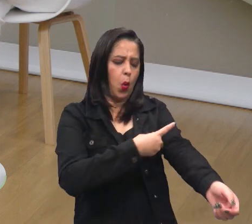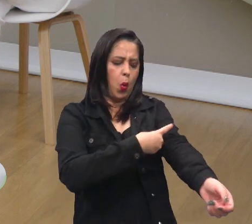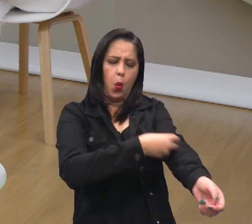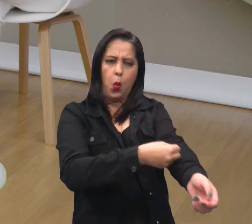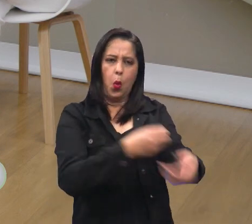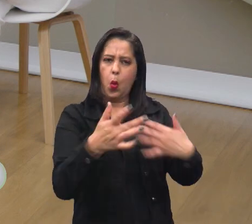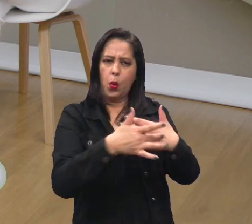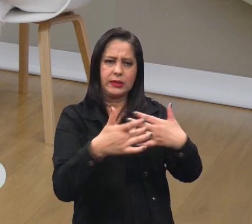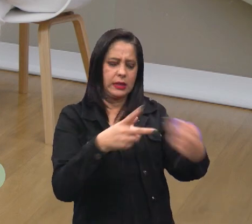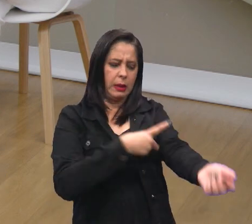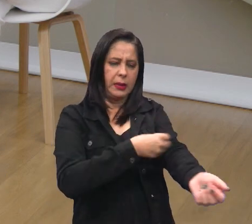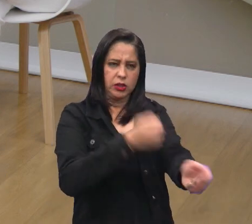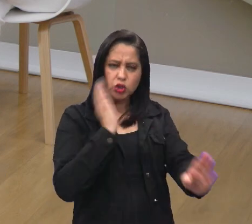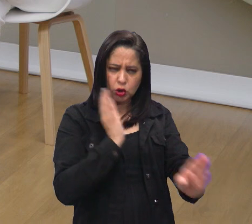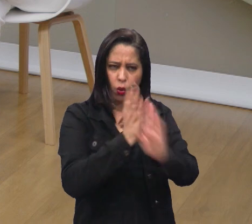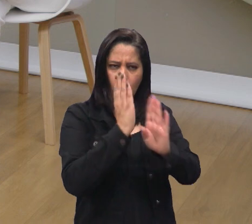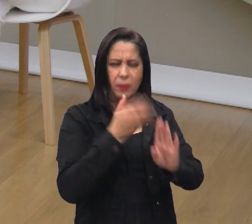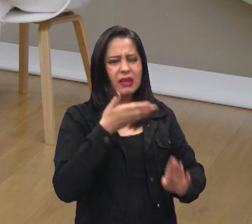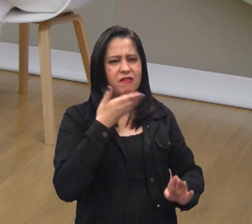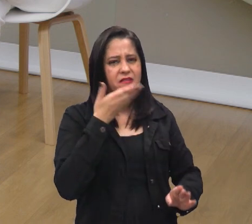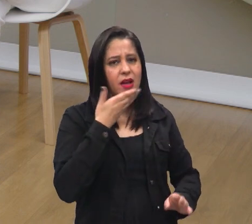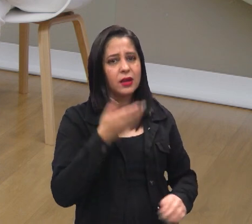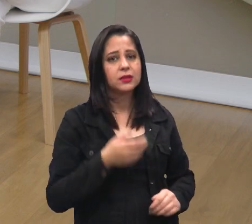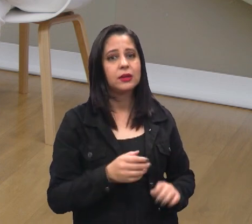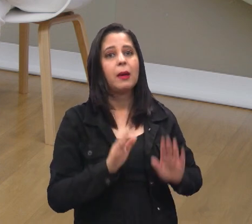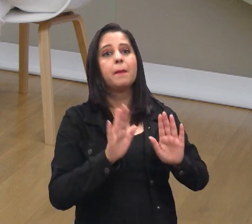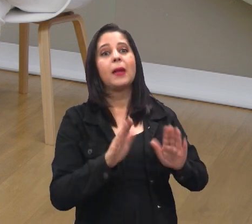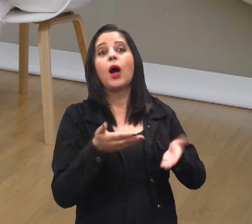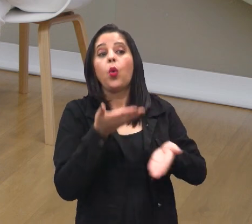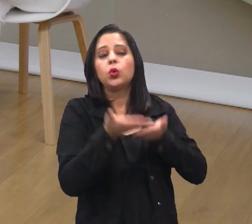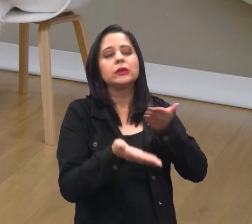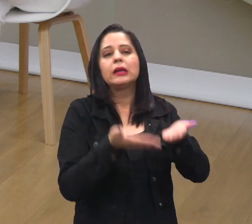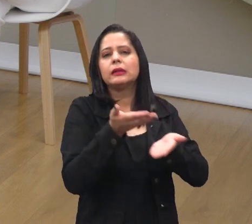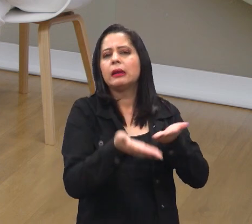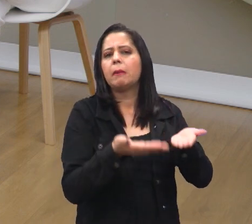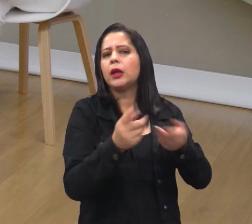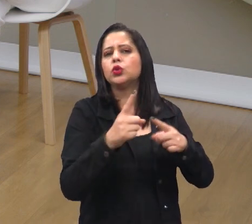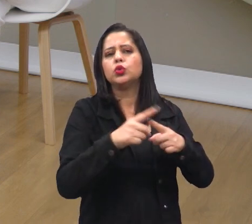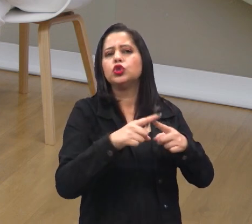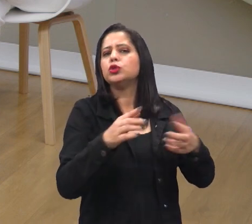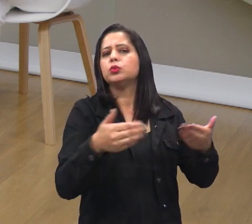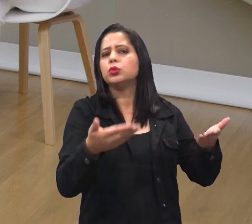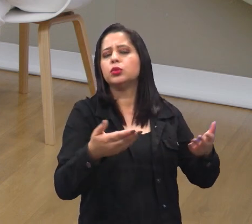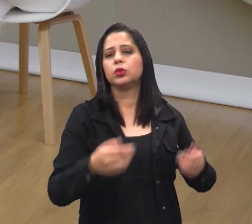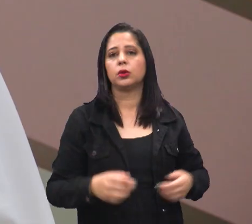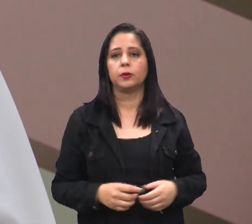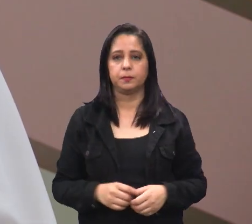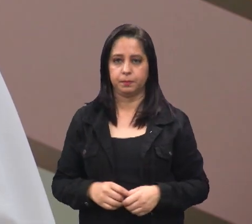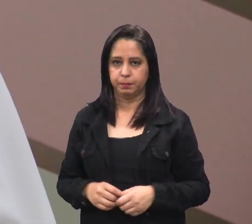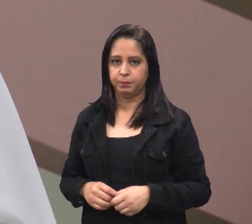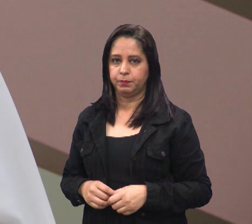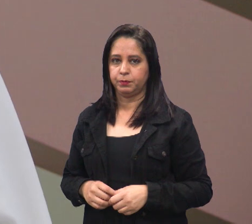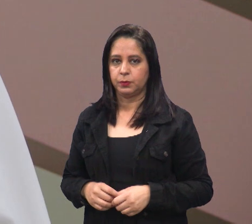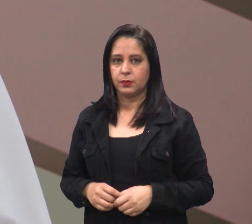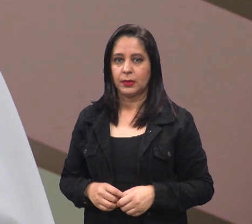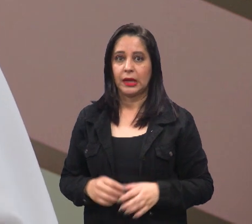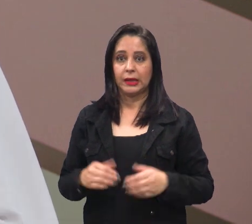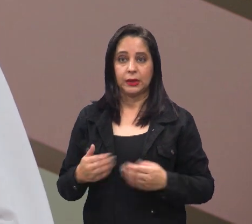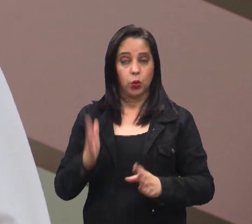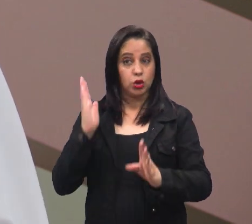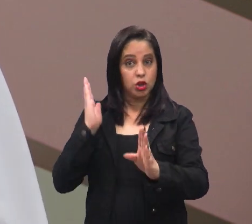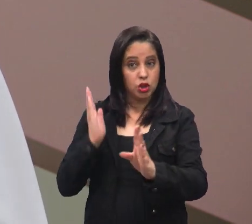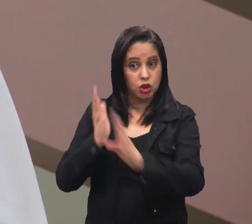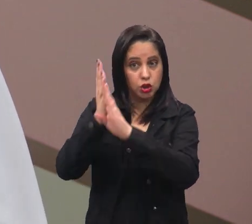consegue detectar. E quais são os meios de tratamento hoje? Como são realizados? Para você diagnosticar a leucemia,